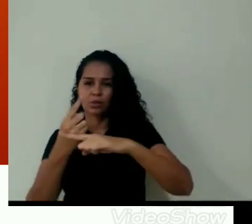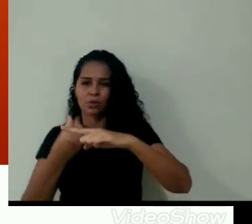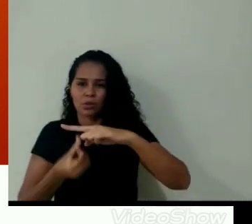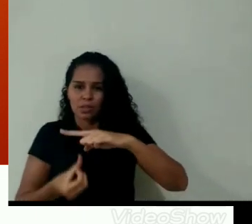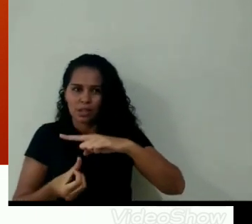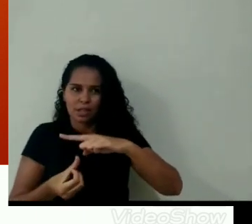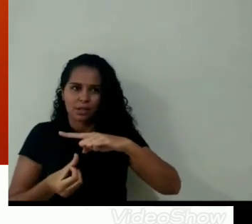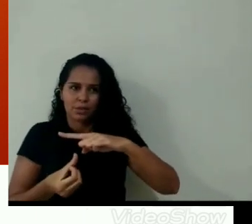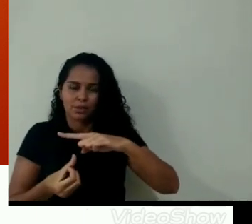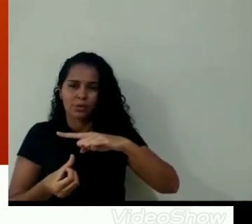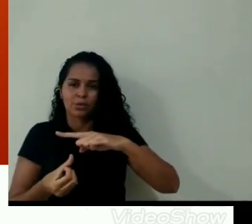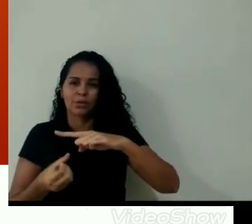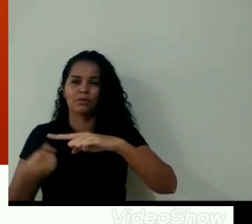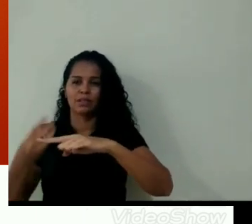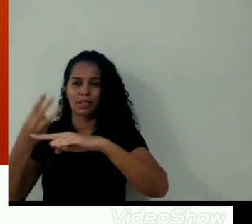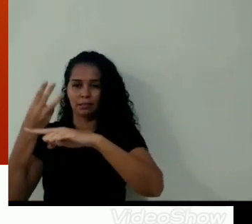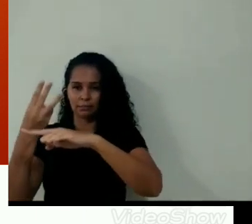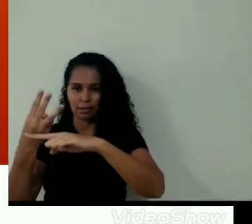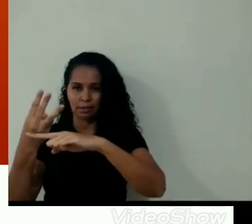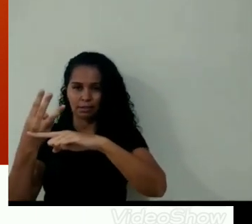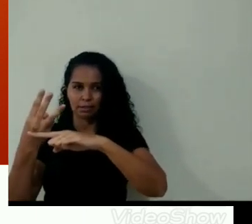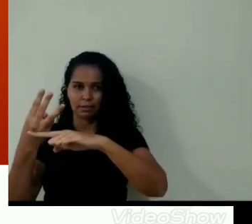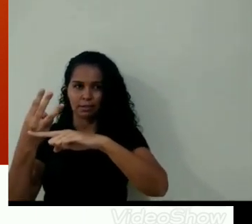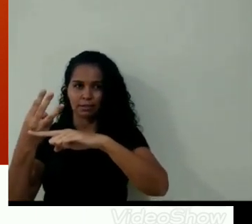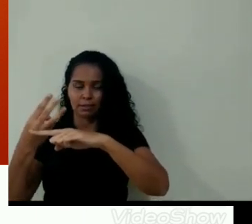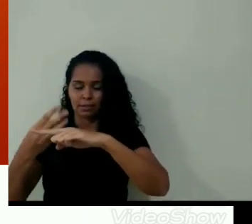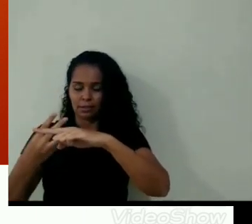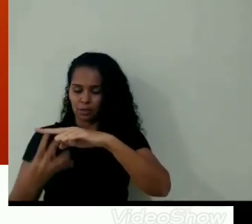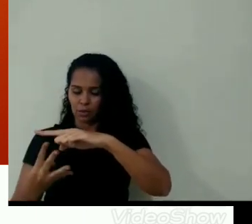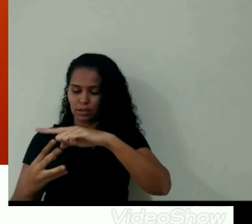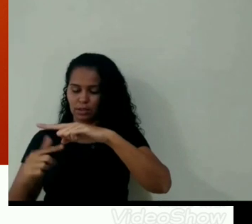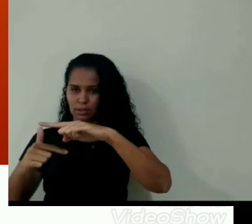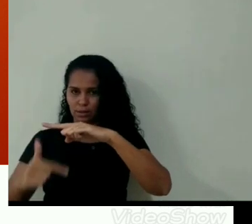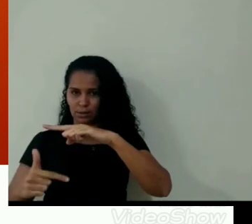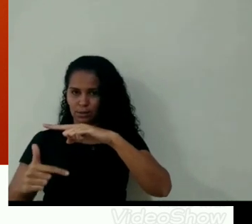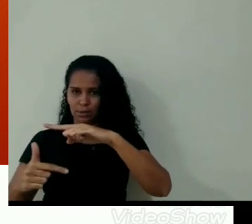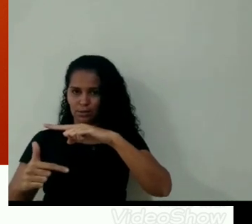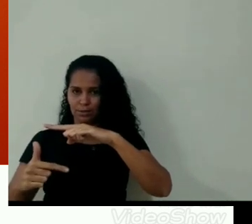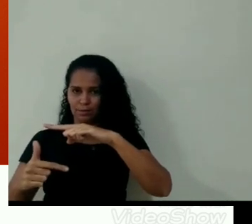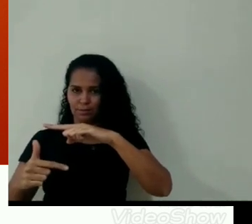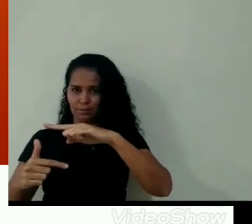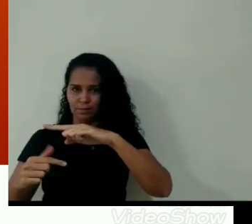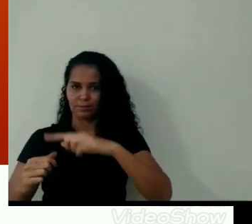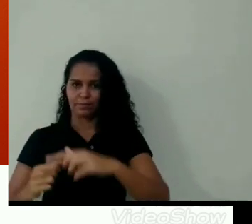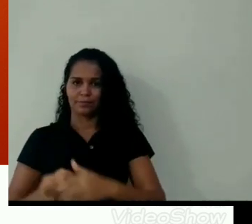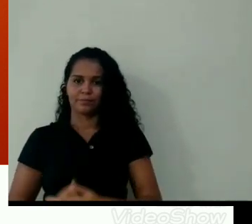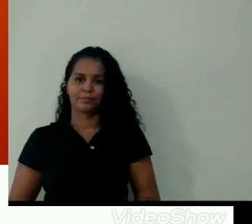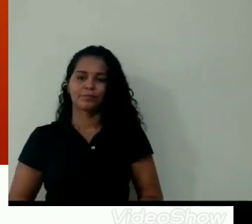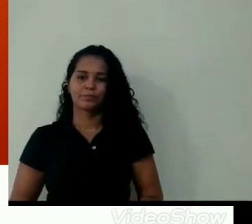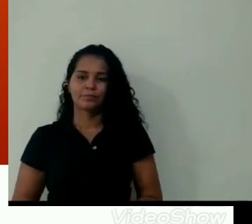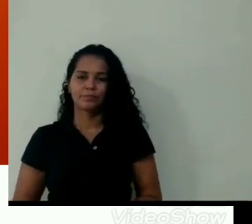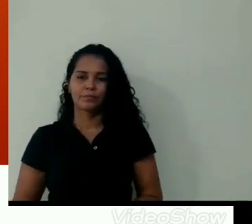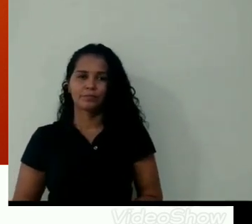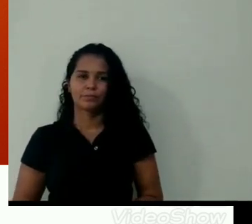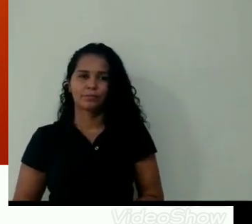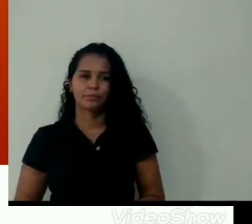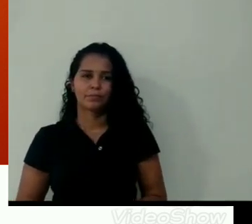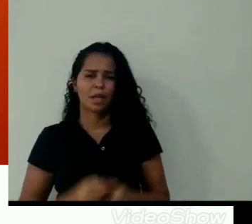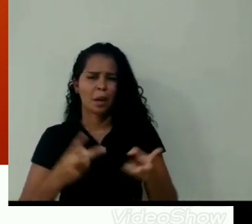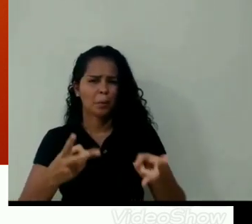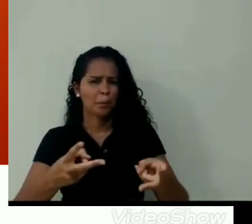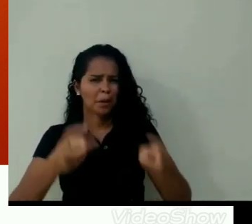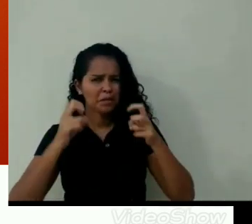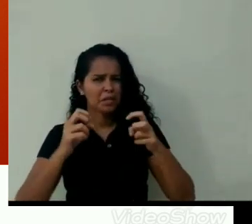6, 42. E perceba que essa fração ela pode ser simplificada por 3, então eu vou trocar pela fração equivalente